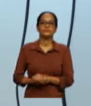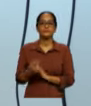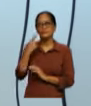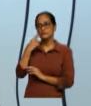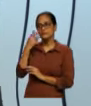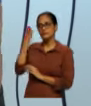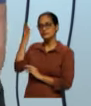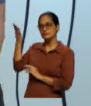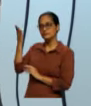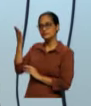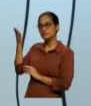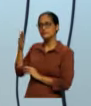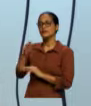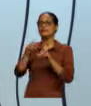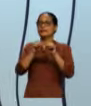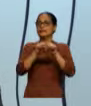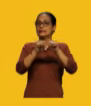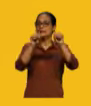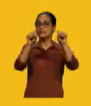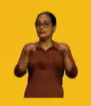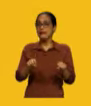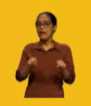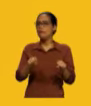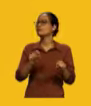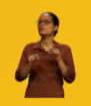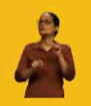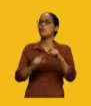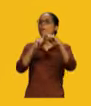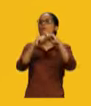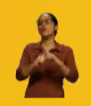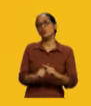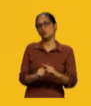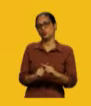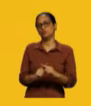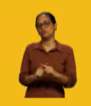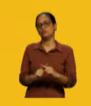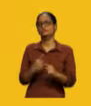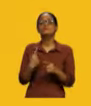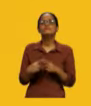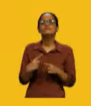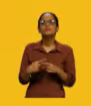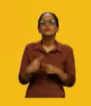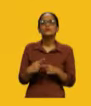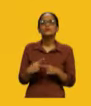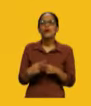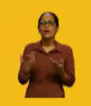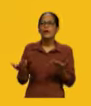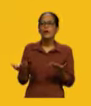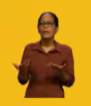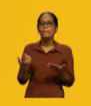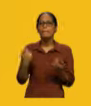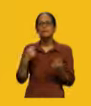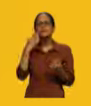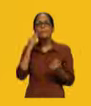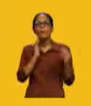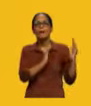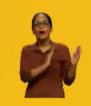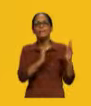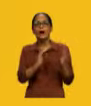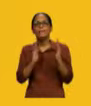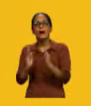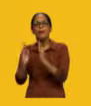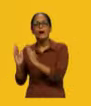chamado sistema multiplicativo. Por quê? Eu, dependendo da ordem, eu multiplico